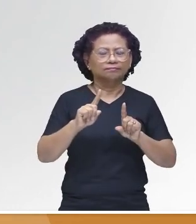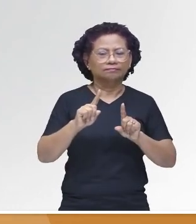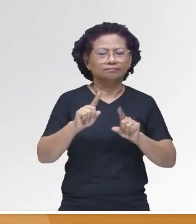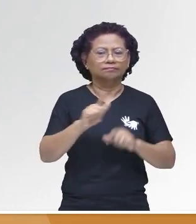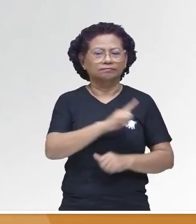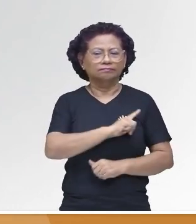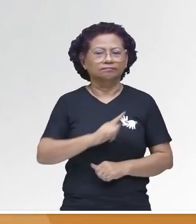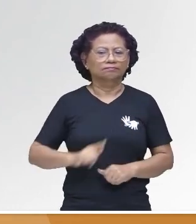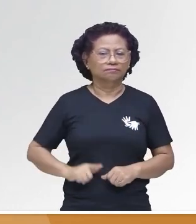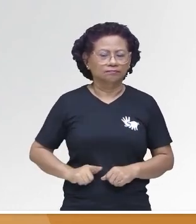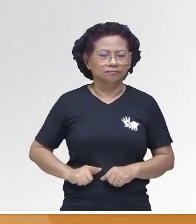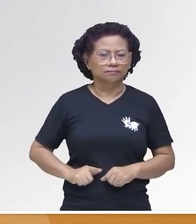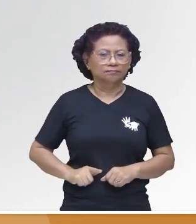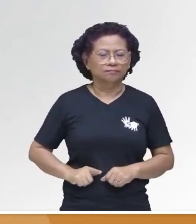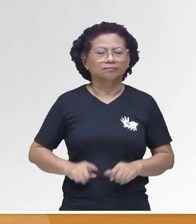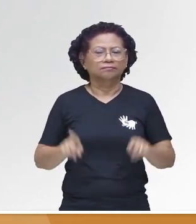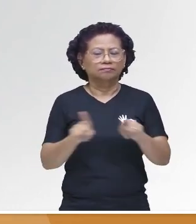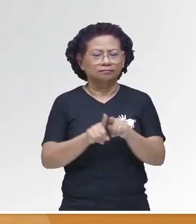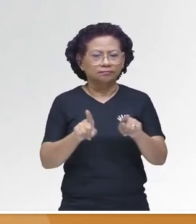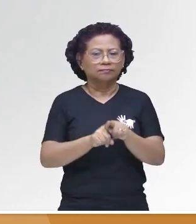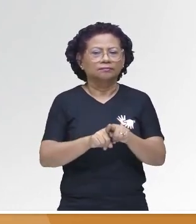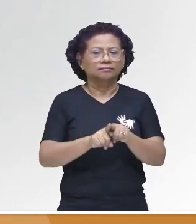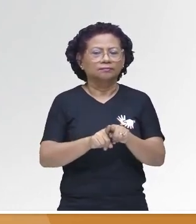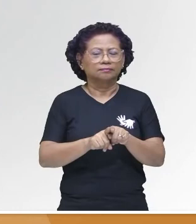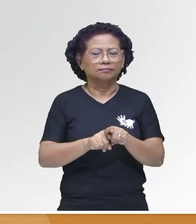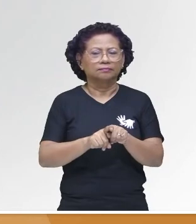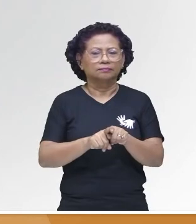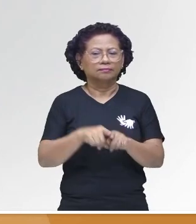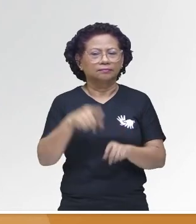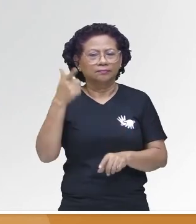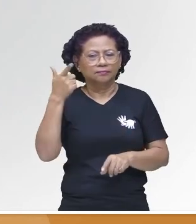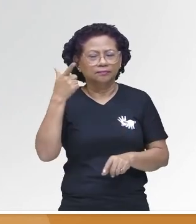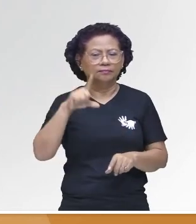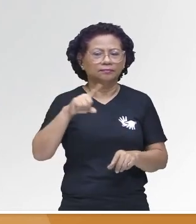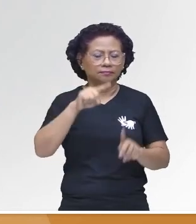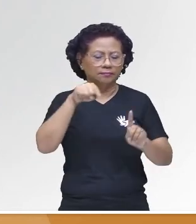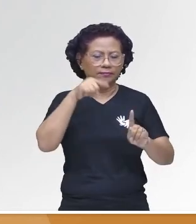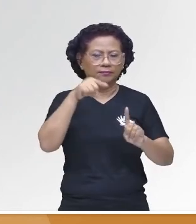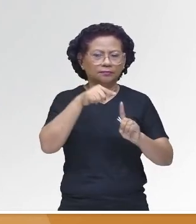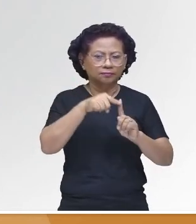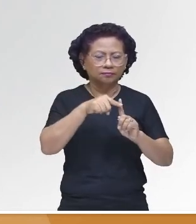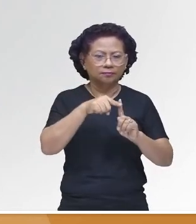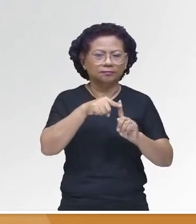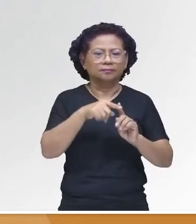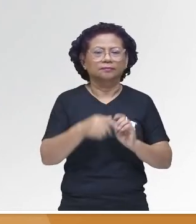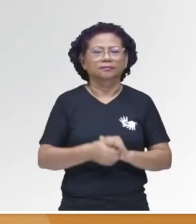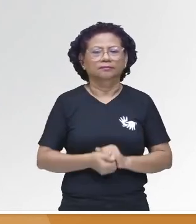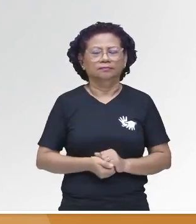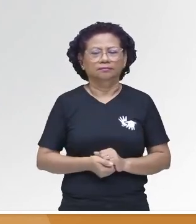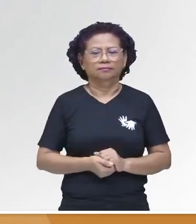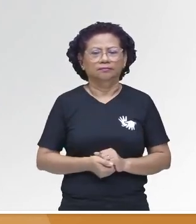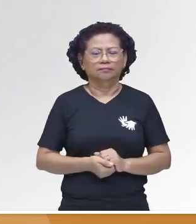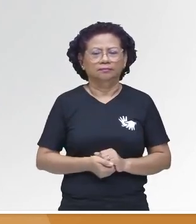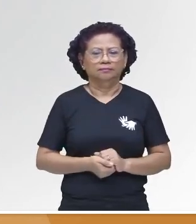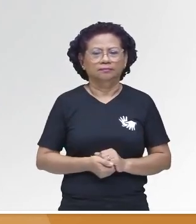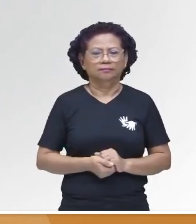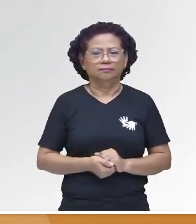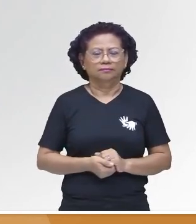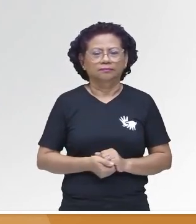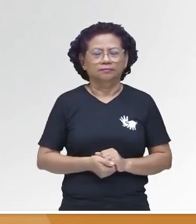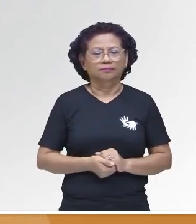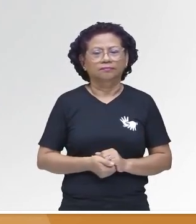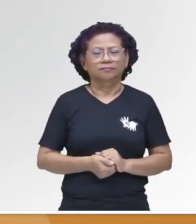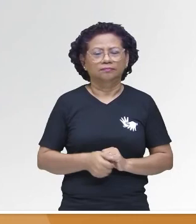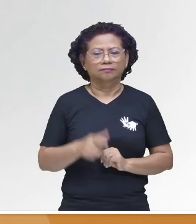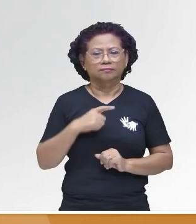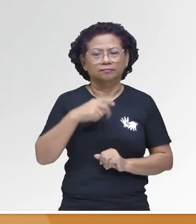que eles acabassem conseguindo muito dos seus objetivos, tá? Ao contrário do que ocorre lá aqui no norte do